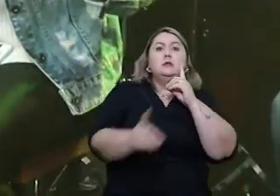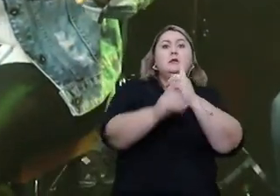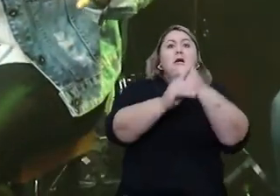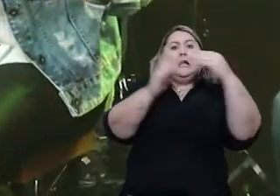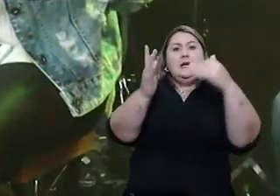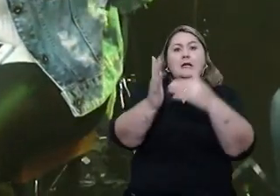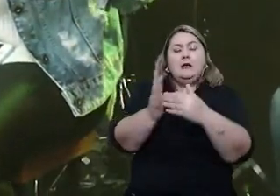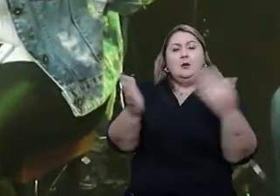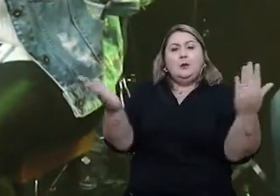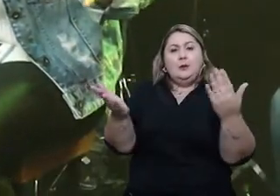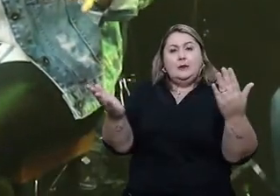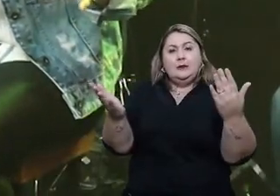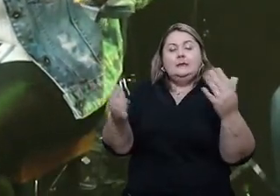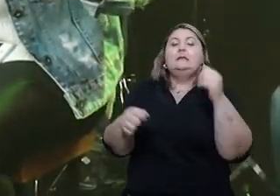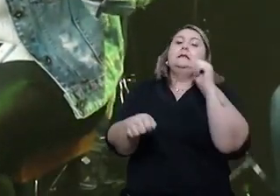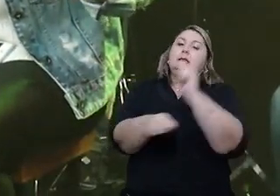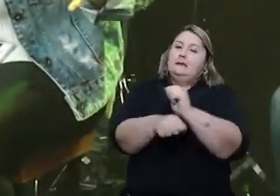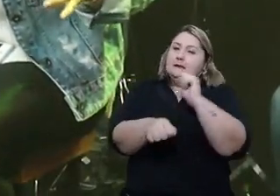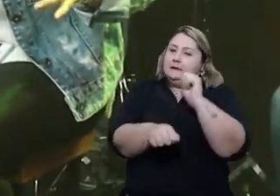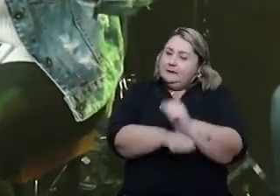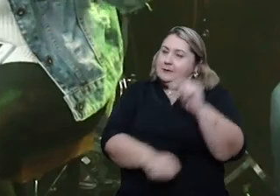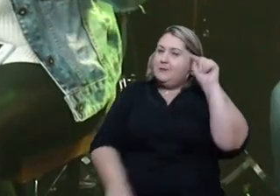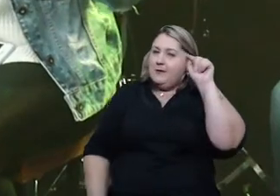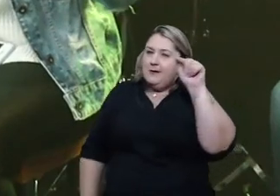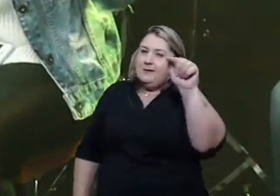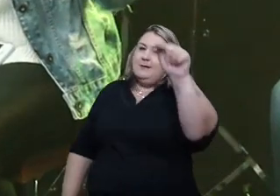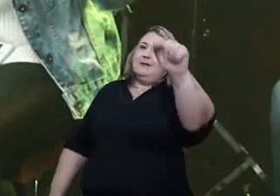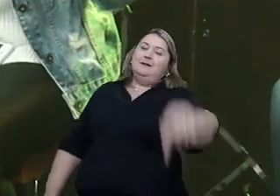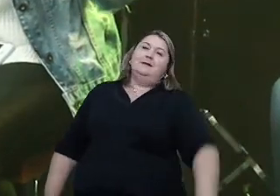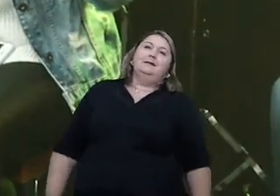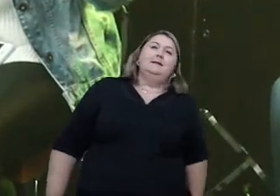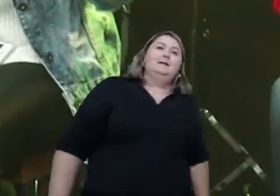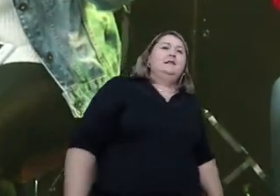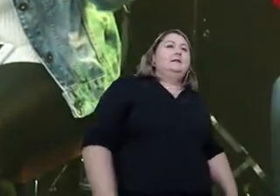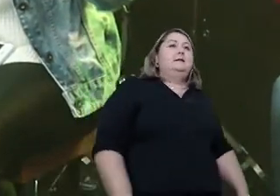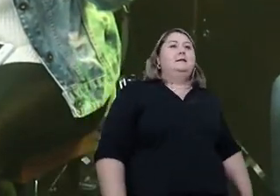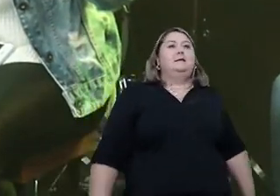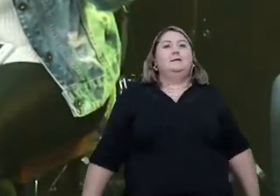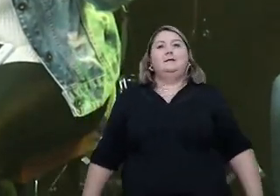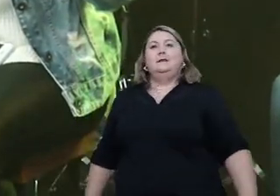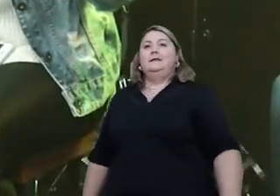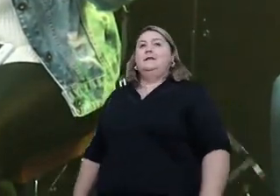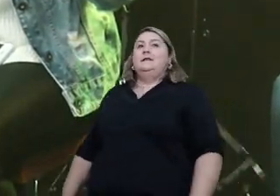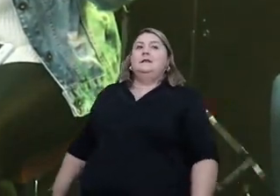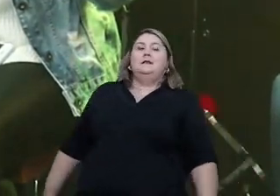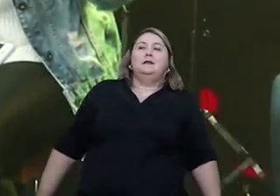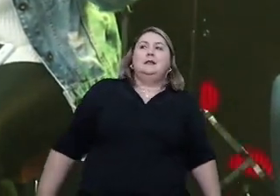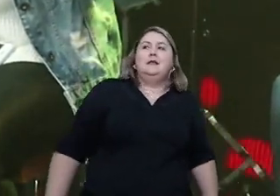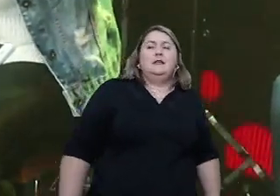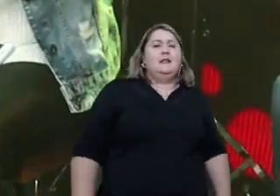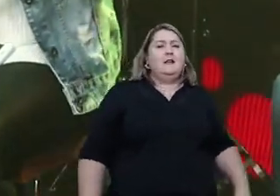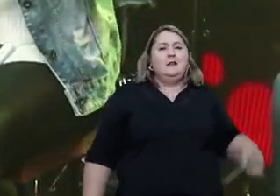Daquele momento até hoje serei você.